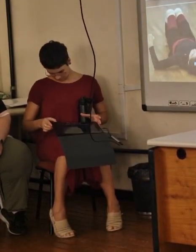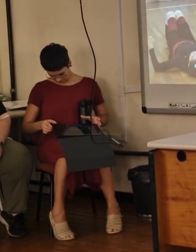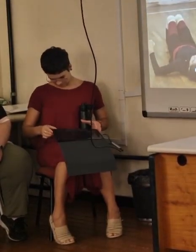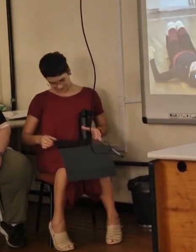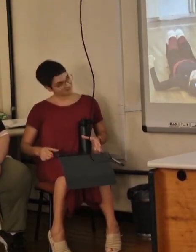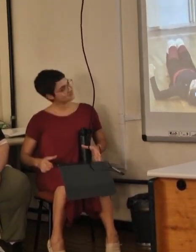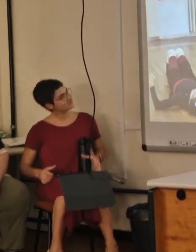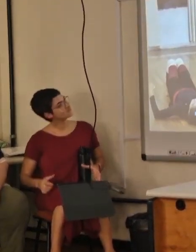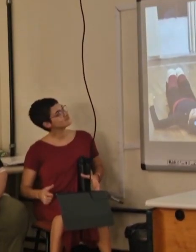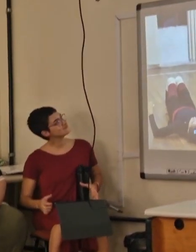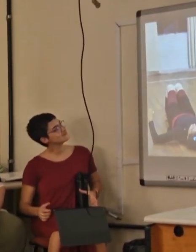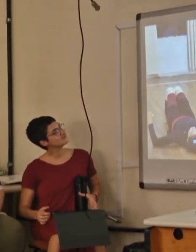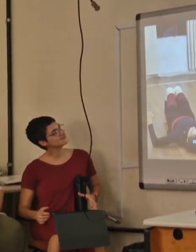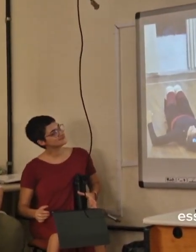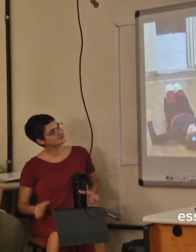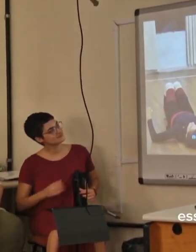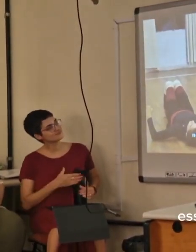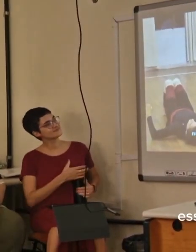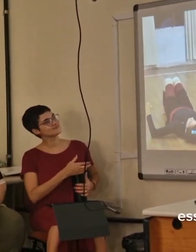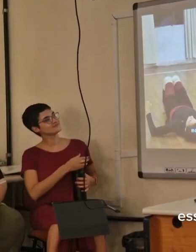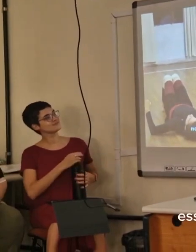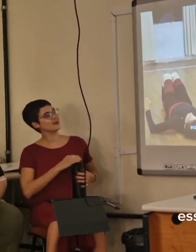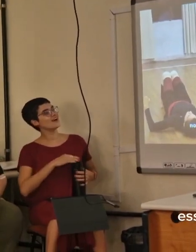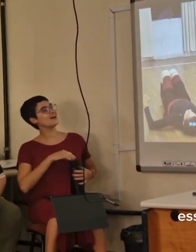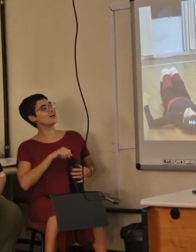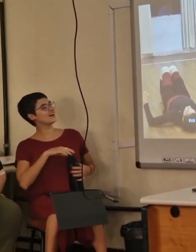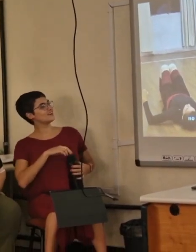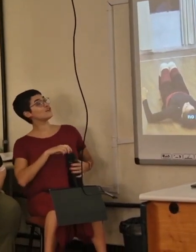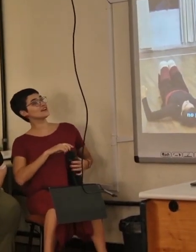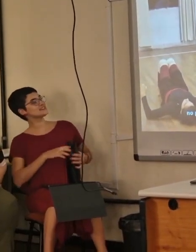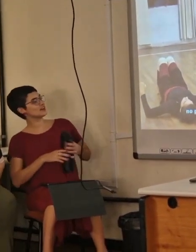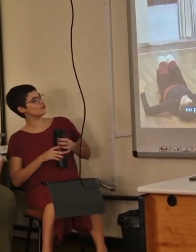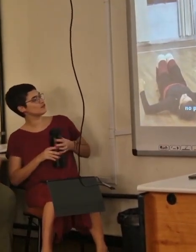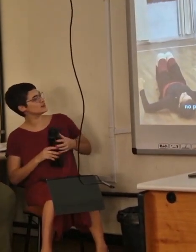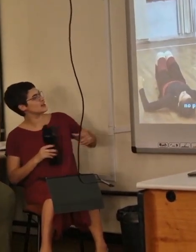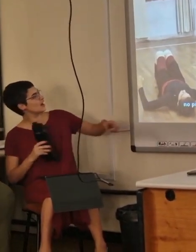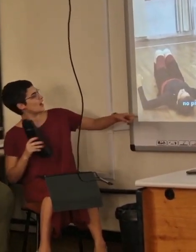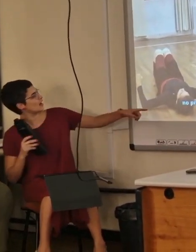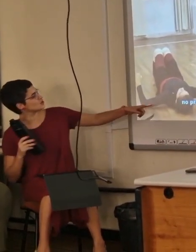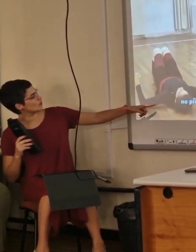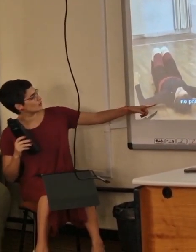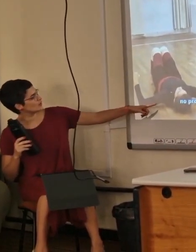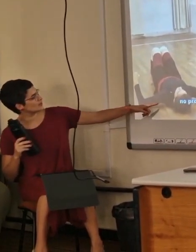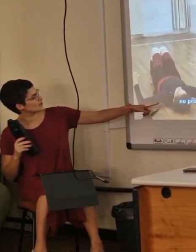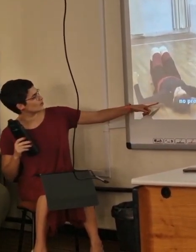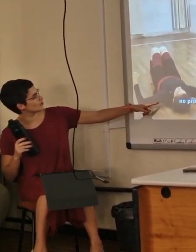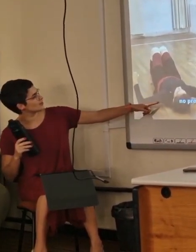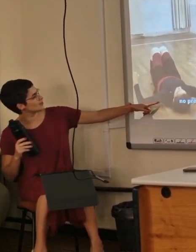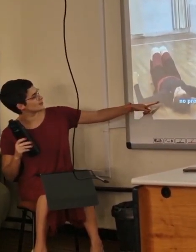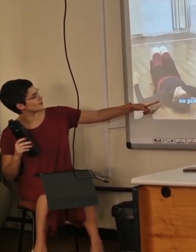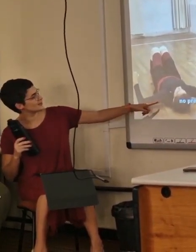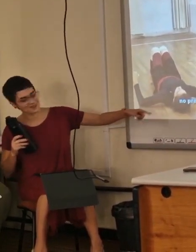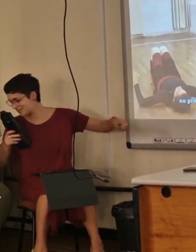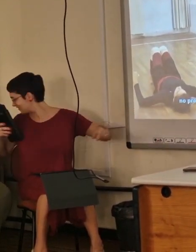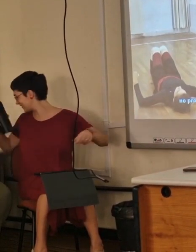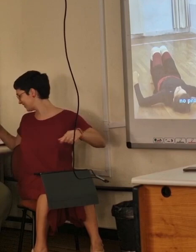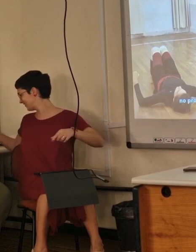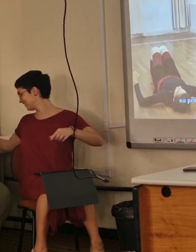A Moira, Alice. A Moira tá. Ah, esse espetáculo é divertido. É a releitura. Ah, sou eu aqui, ó. É!